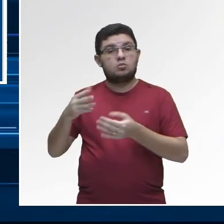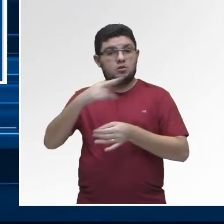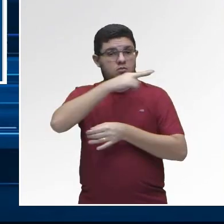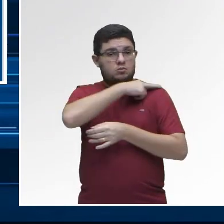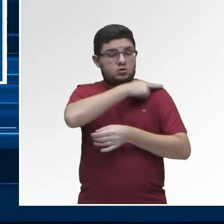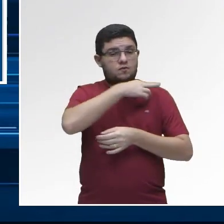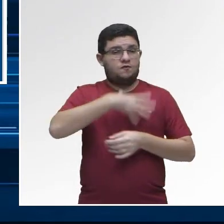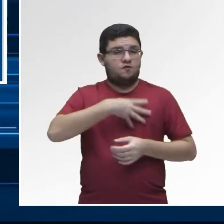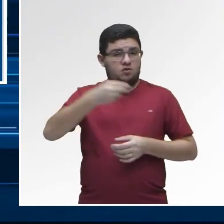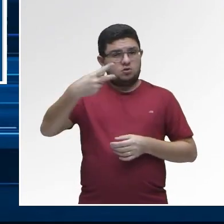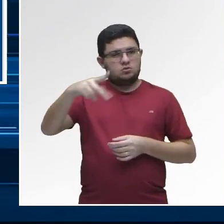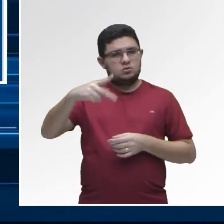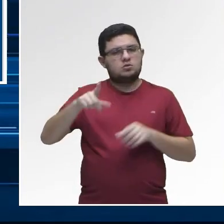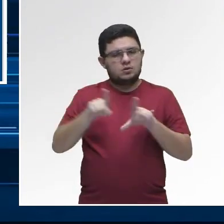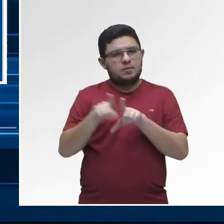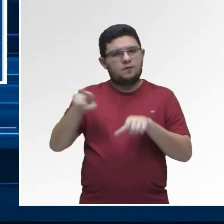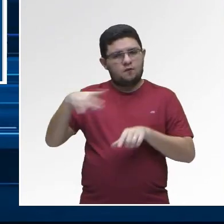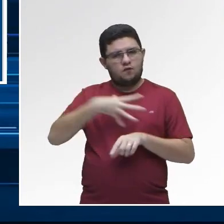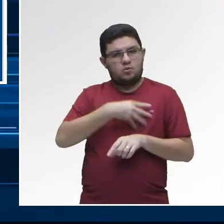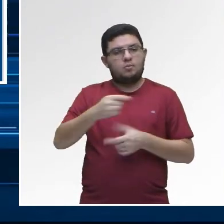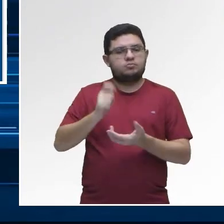por isso. E